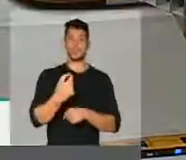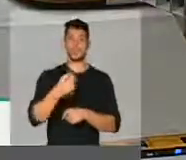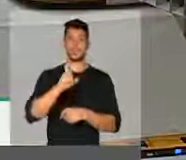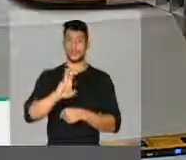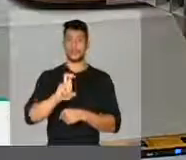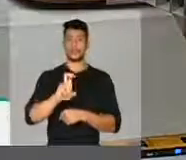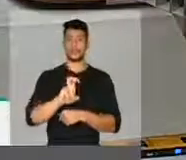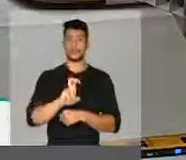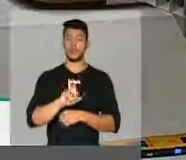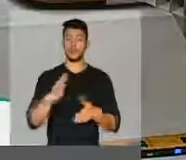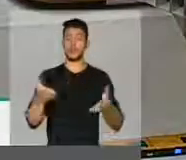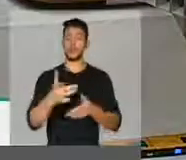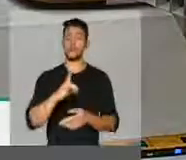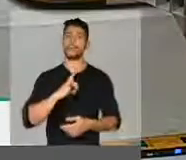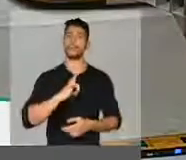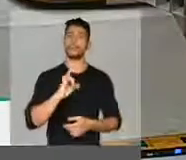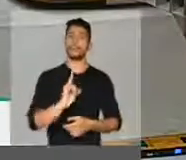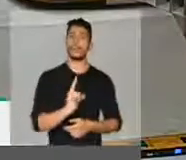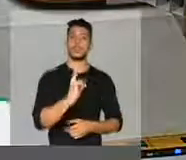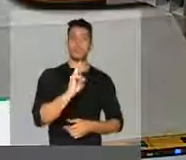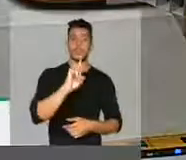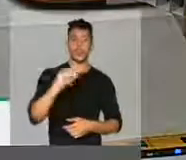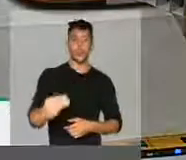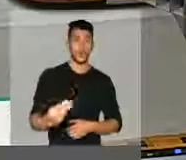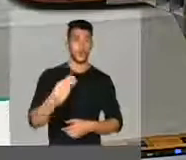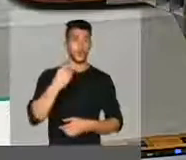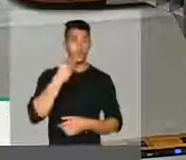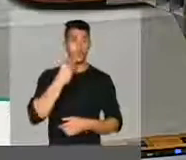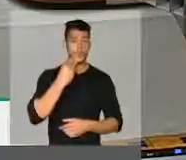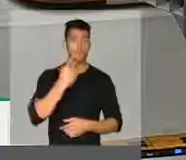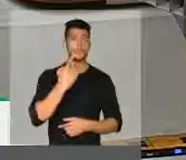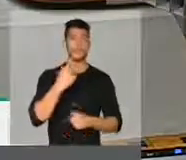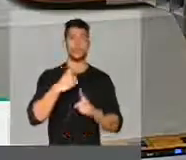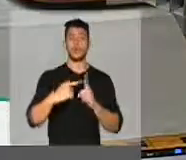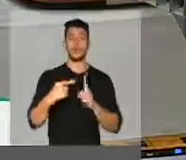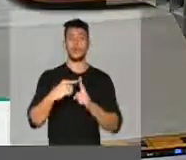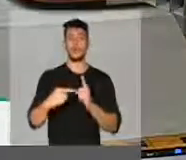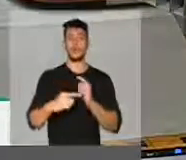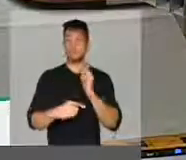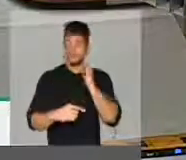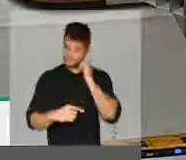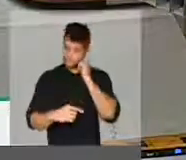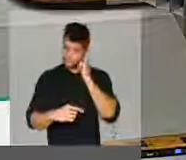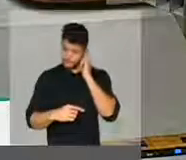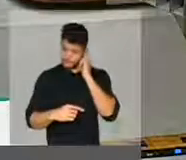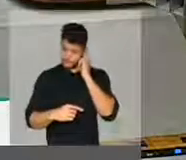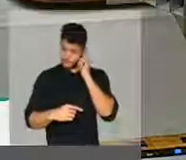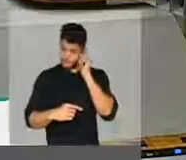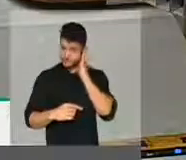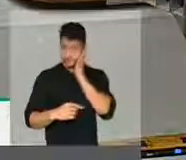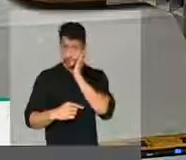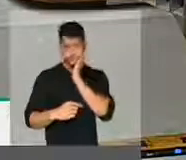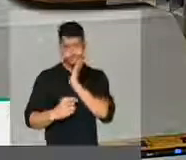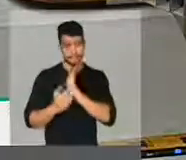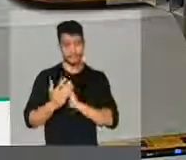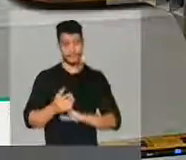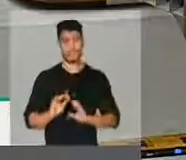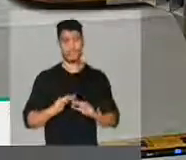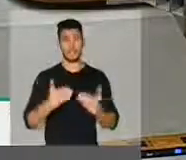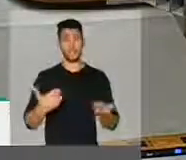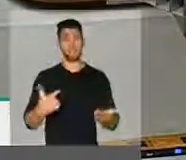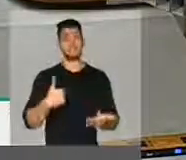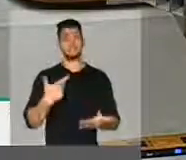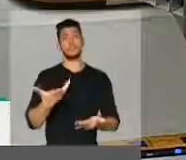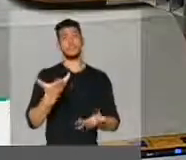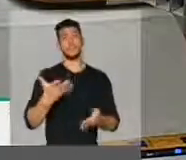1,5 milhão, ou seja, existe 8,5 milhões de armas no Brasil sem registro. Presidente, eu, para